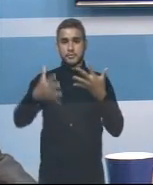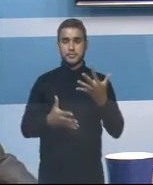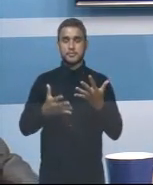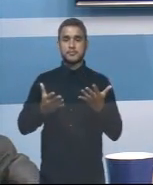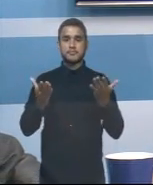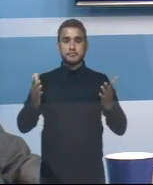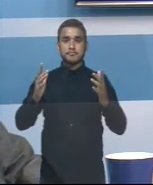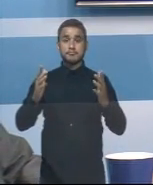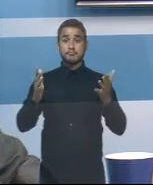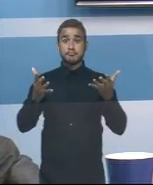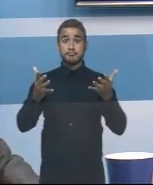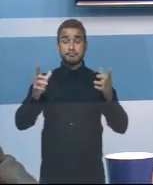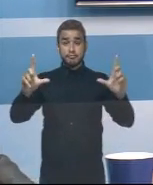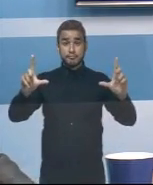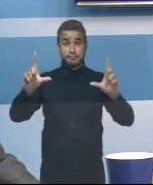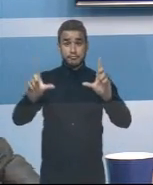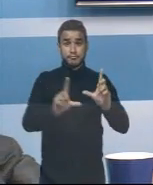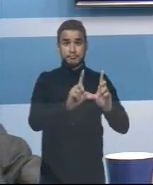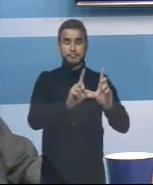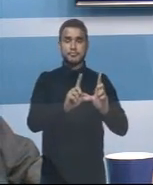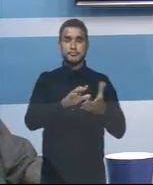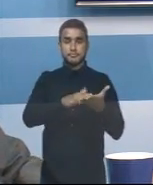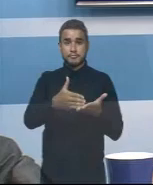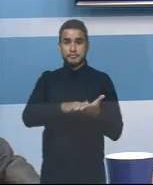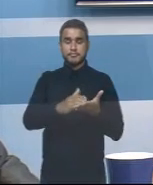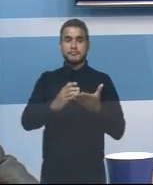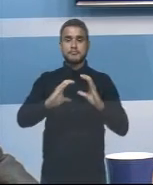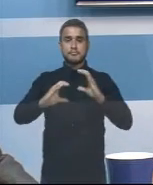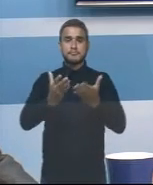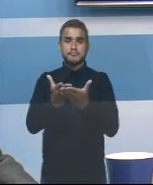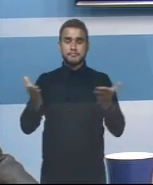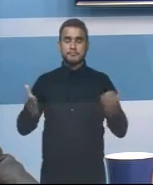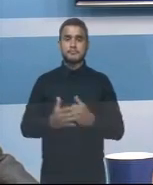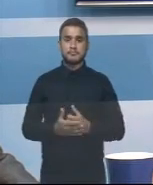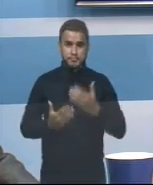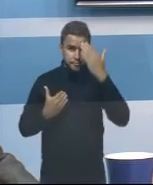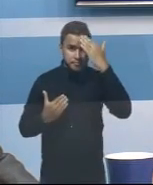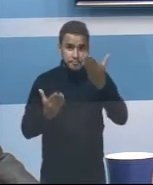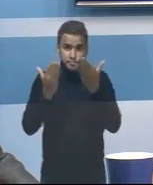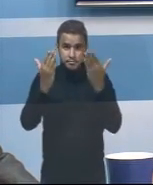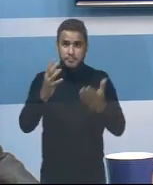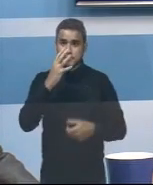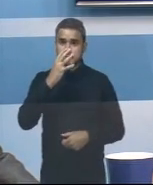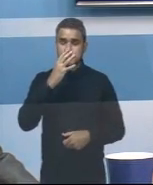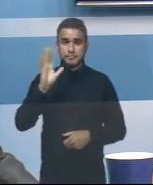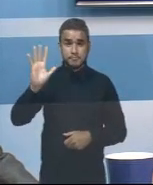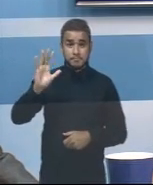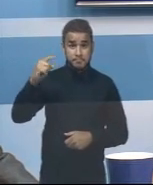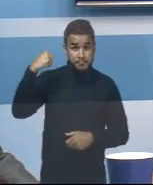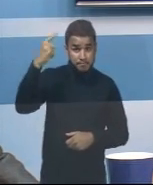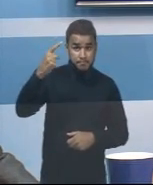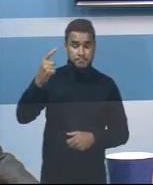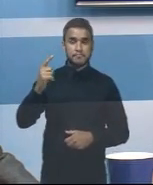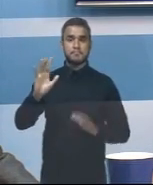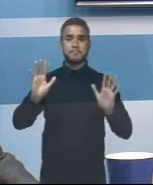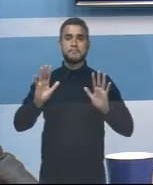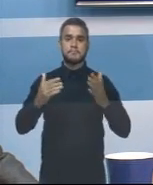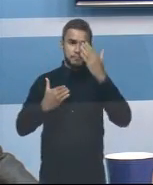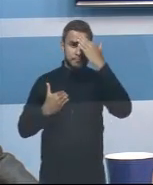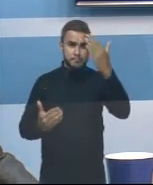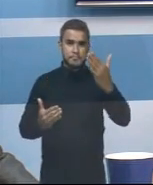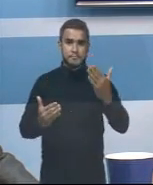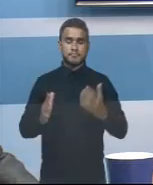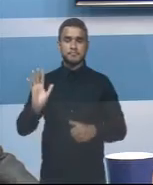do programa, e, em especial, agradecendo a você, assinante, com o convite para um próximo observatório. Muito